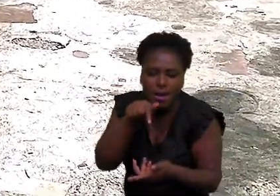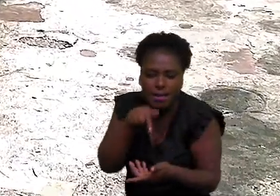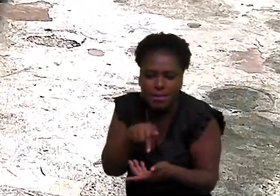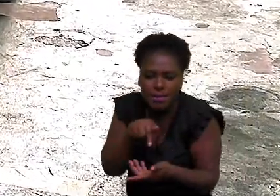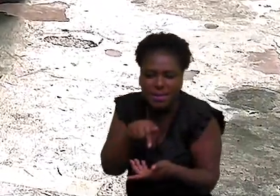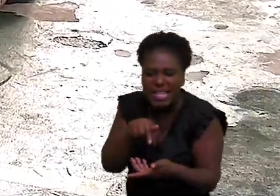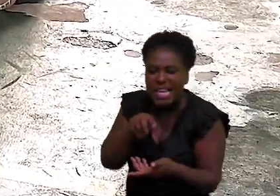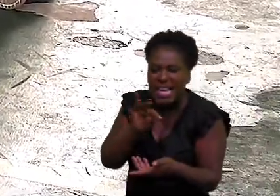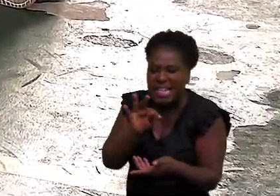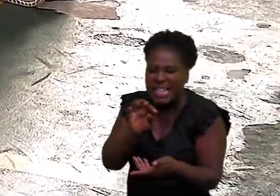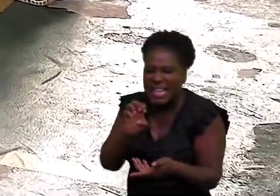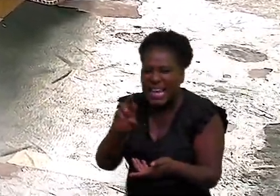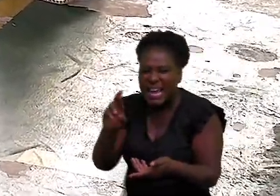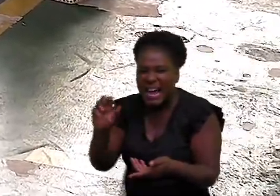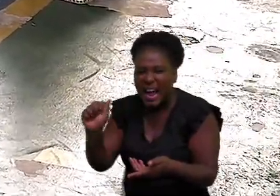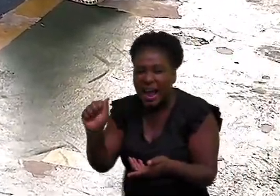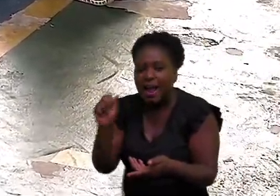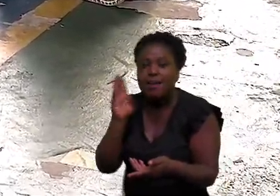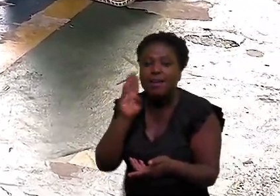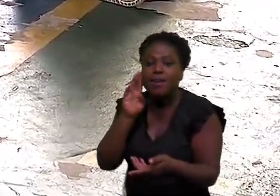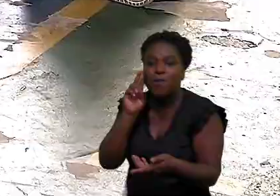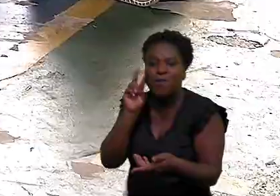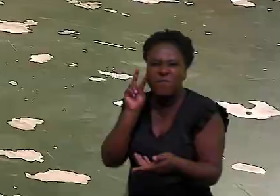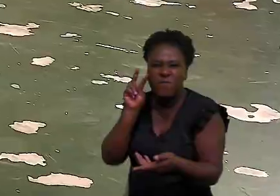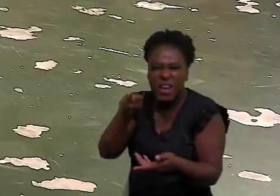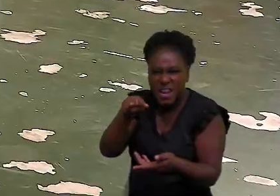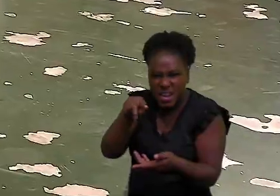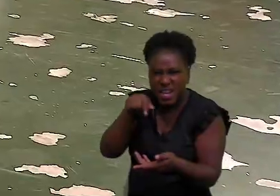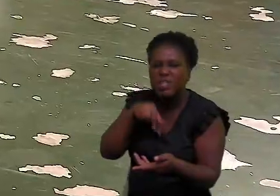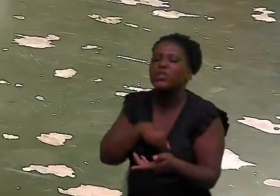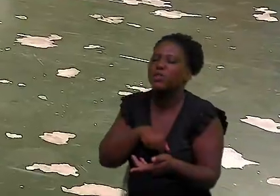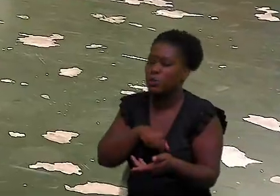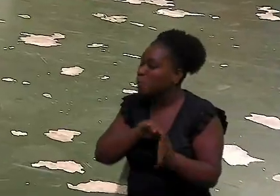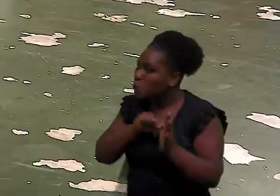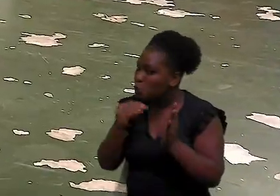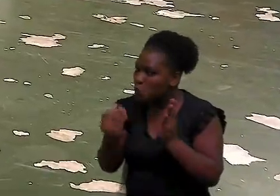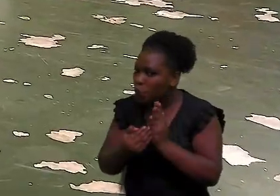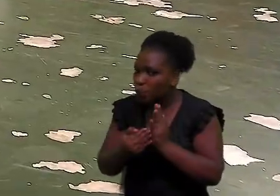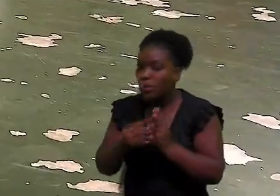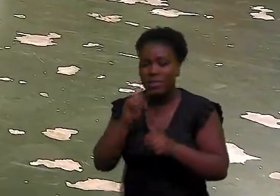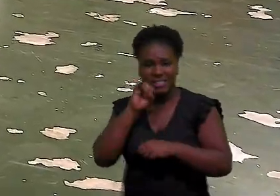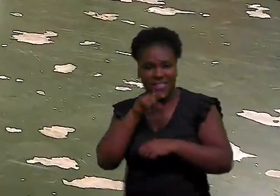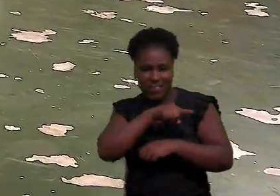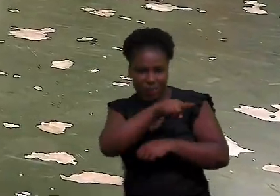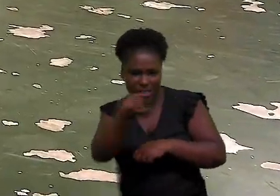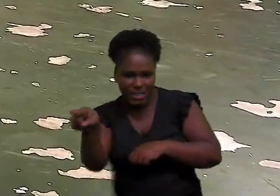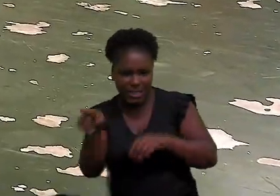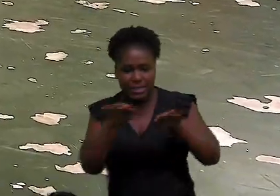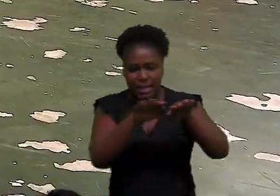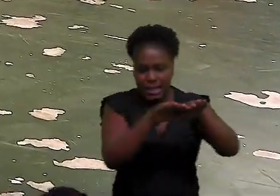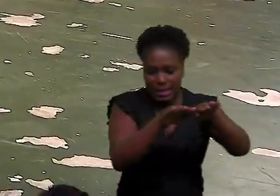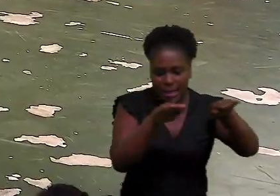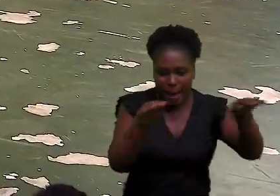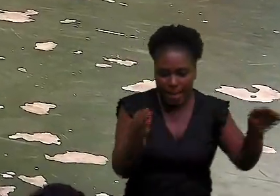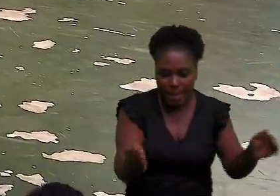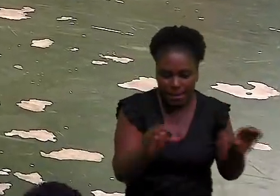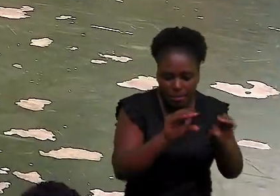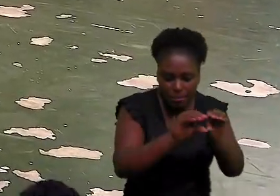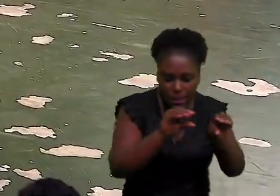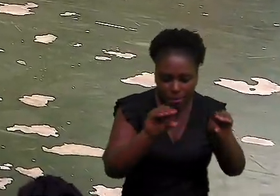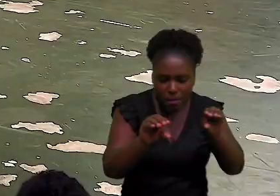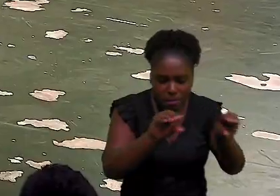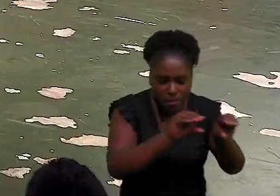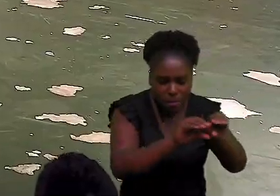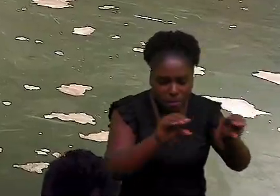mesa. Eu estou vendo quem está obedecendo, quem está cuidando bem da mesa. Tá? Quem está